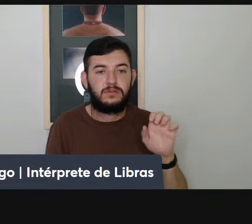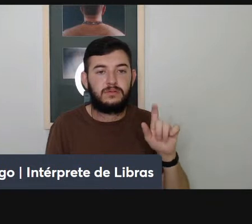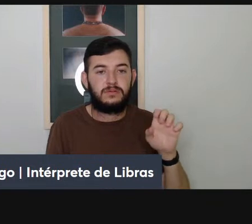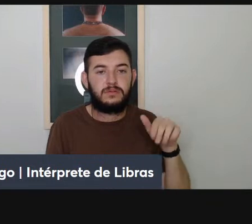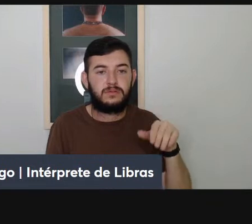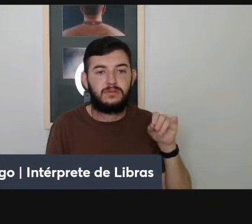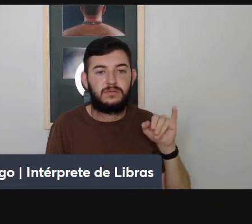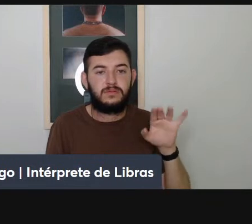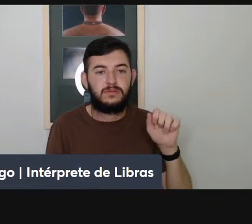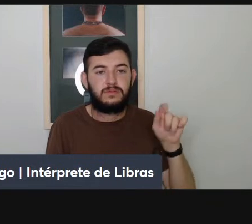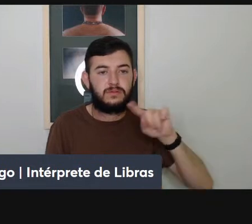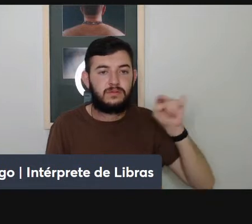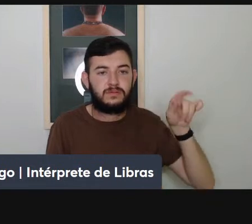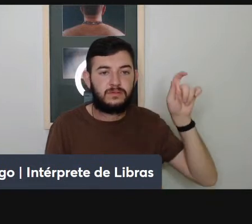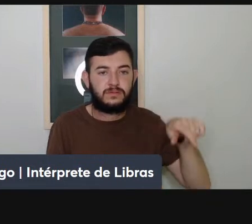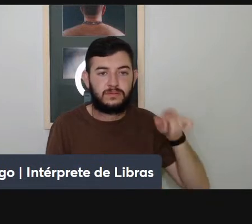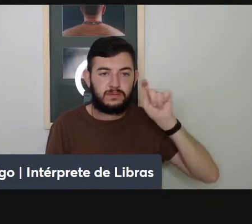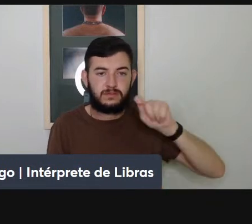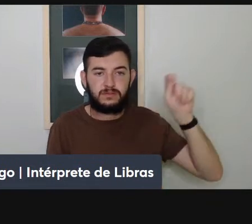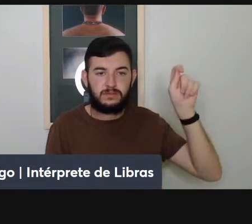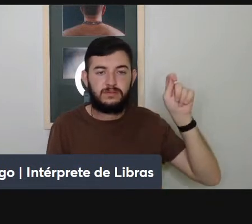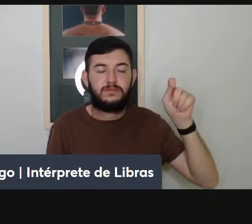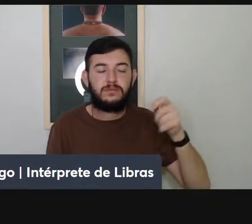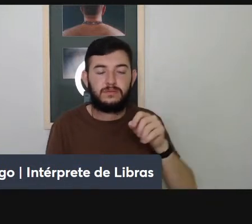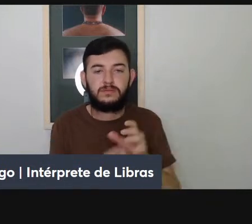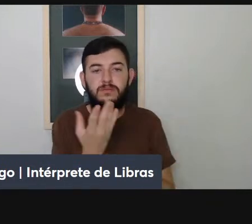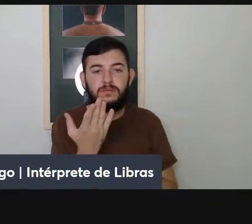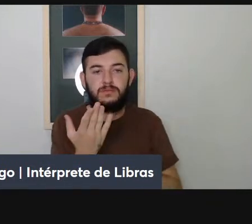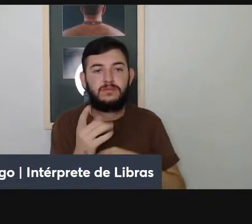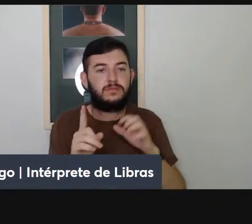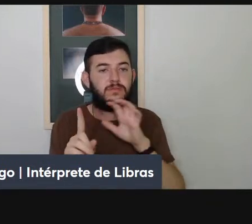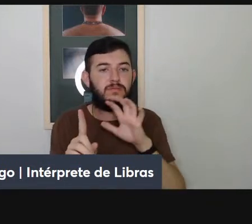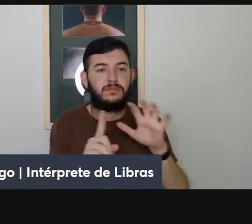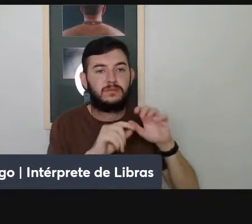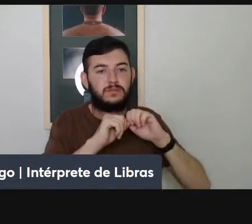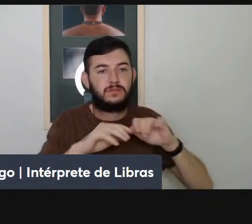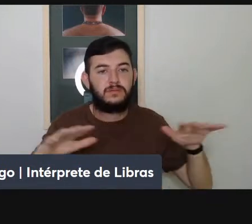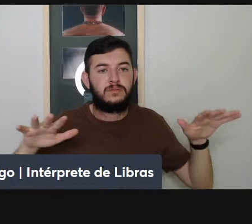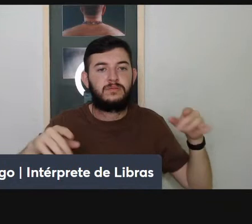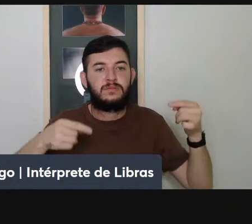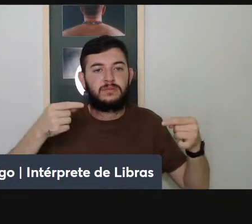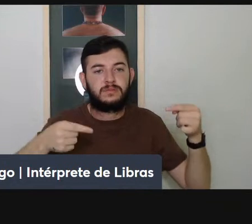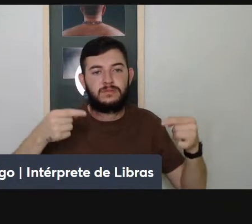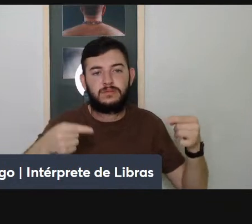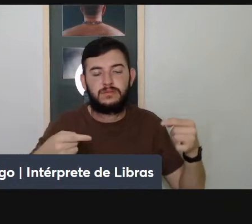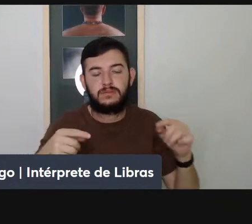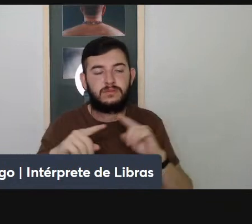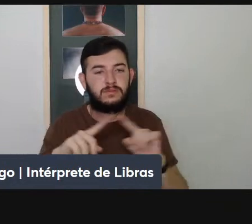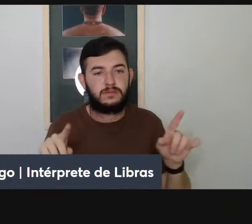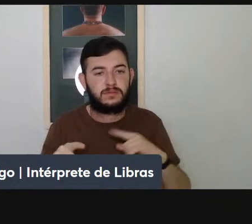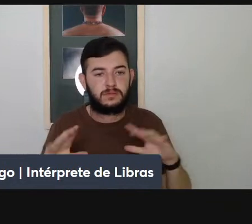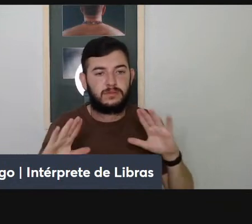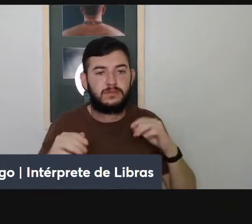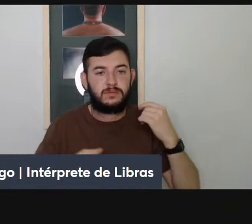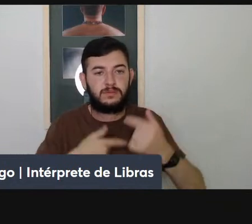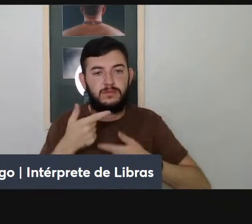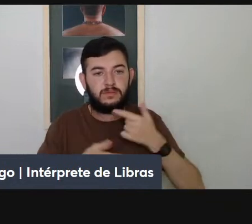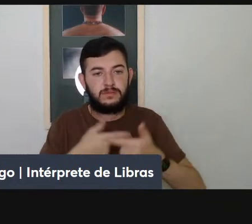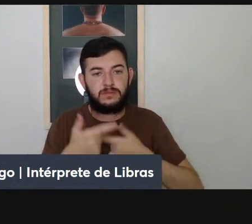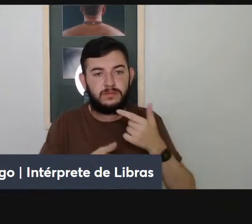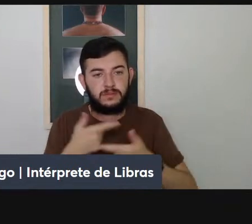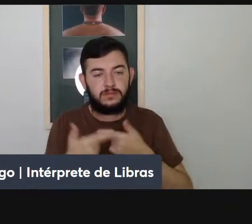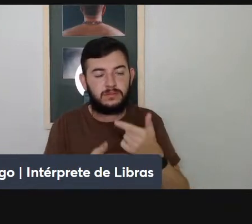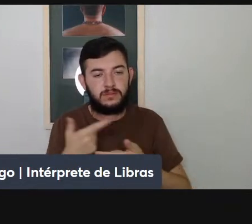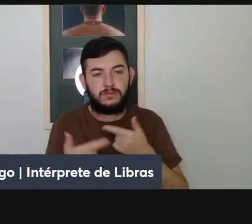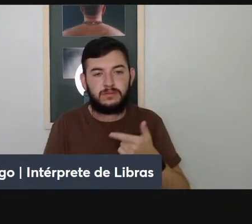particularmente influente e tem atraído muito debate. Além de fazer parte do trabalho empírico